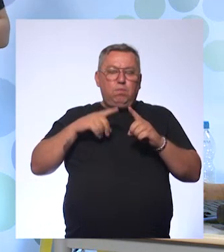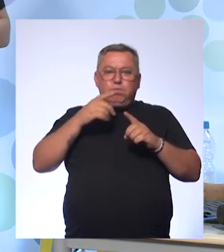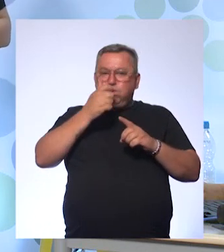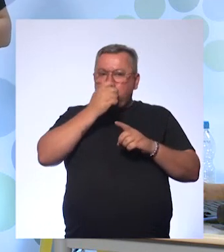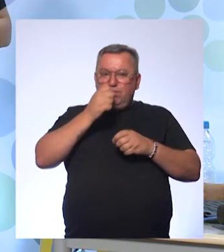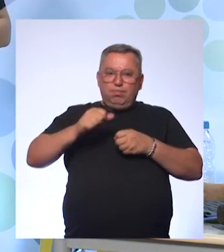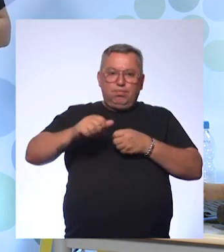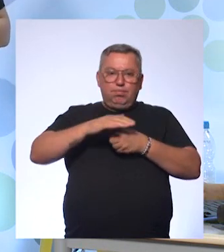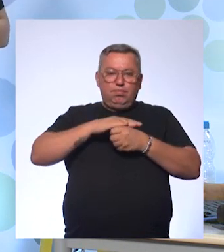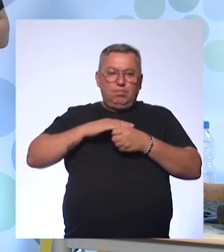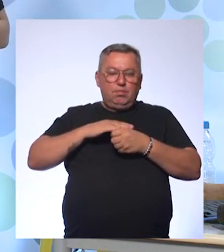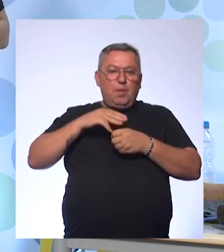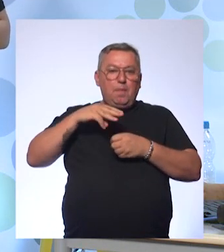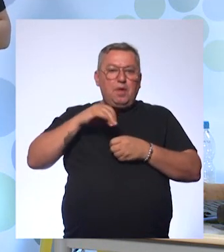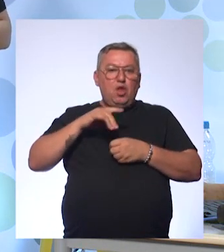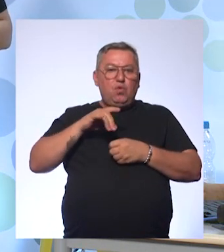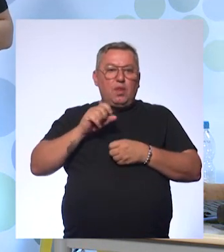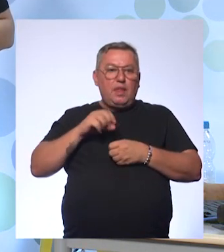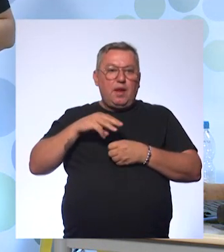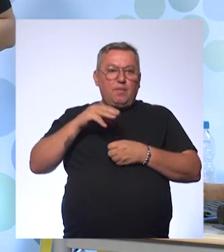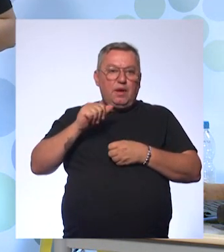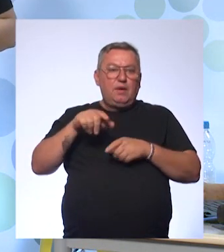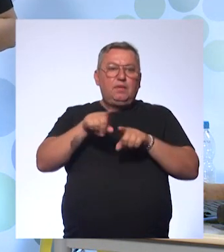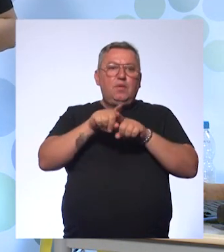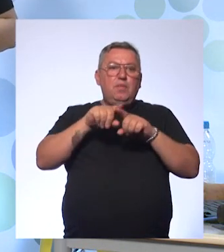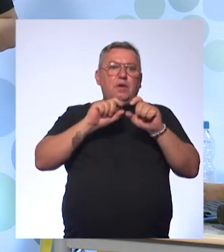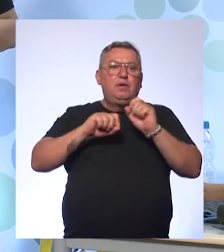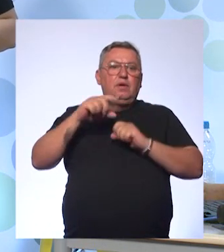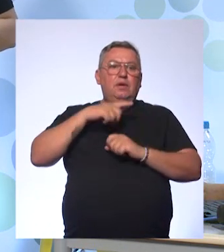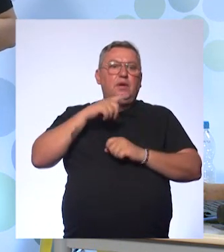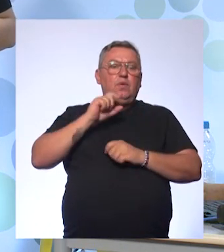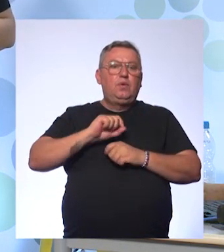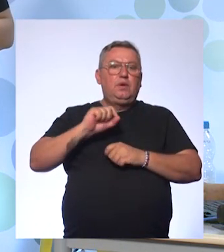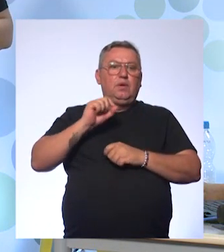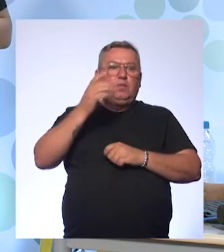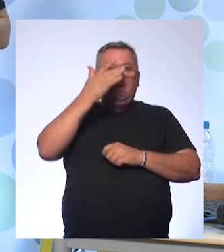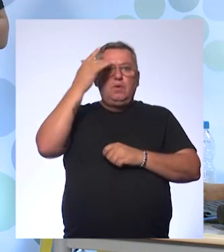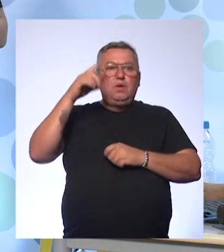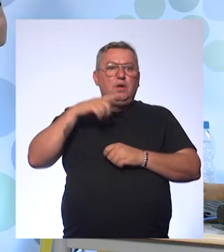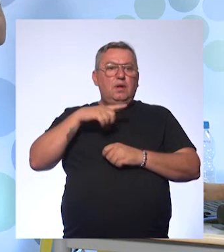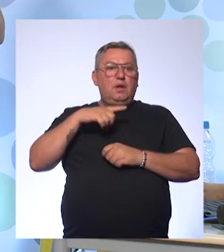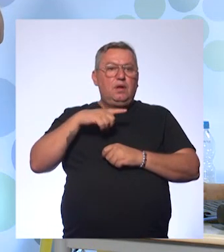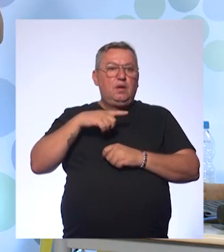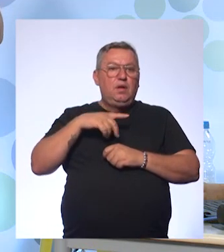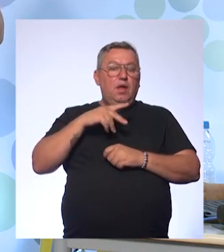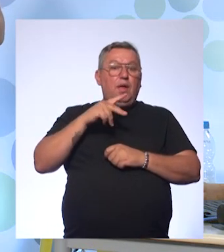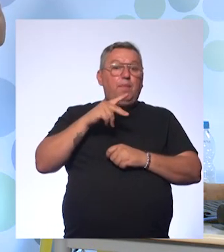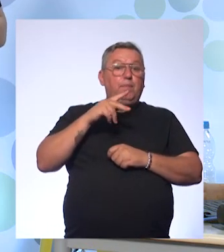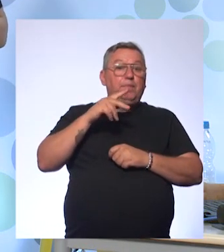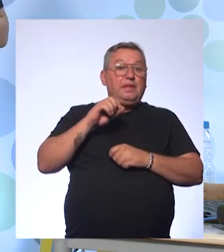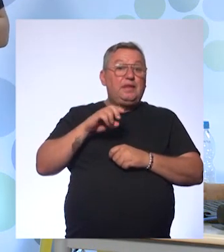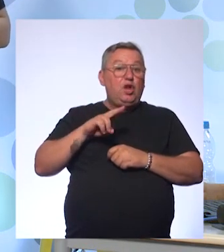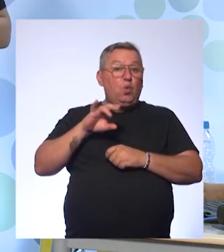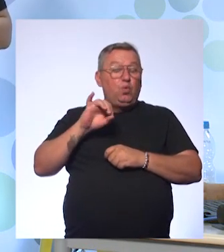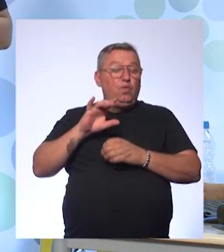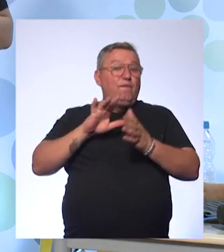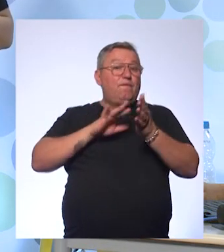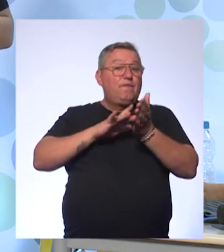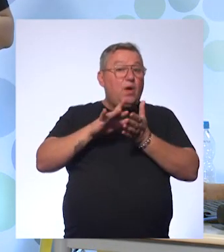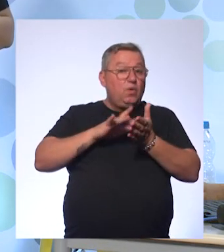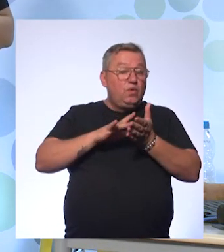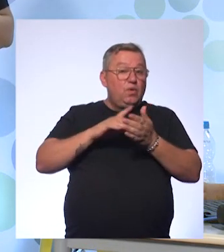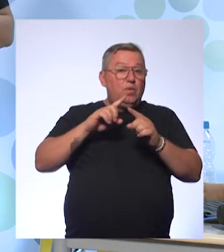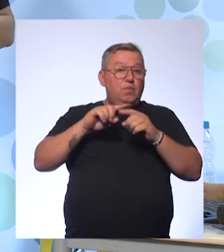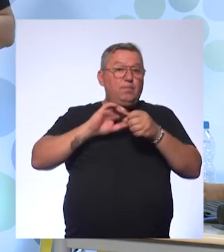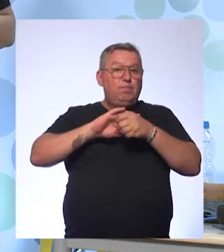preenchido pela mesoderma. E aí a gente tem os indivíduos que são pseudocelomados, né? Que aí a